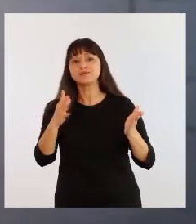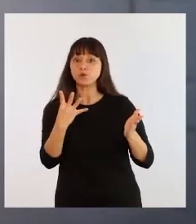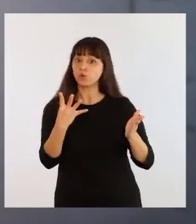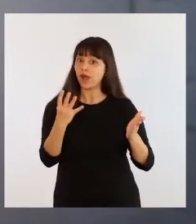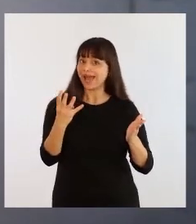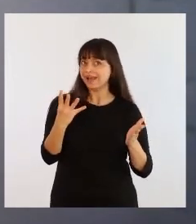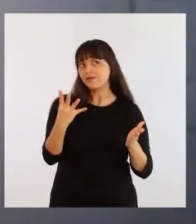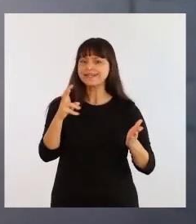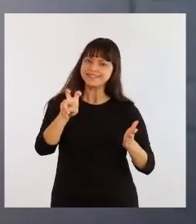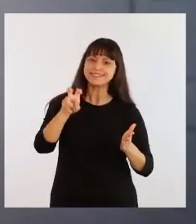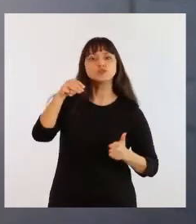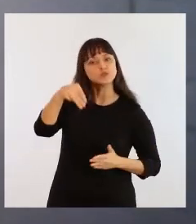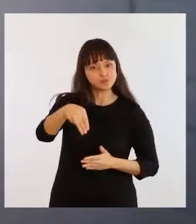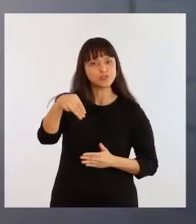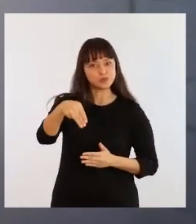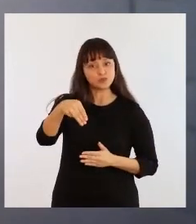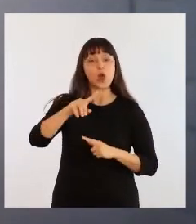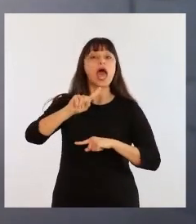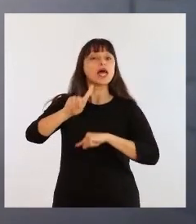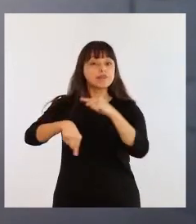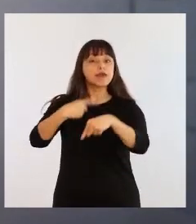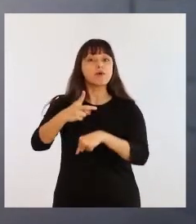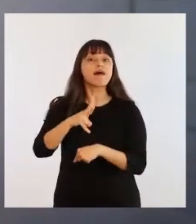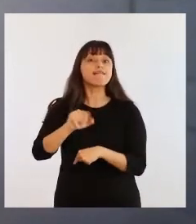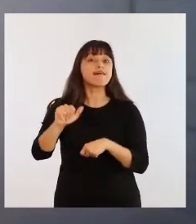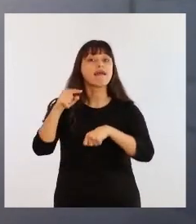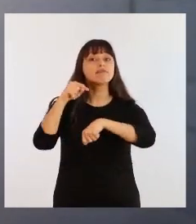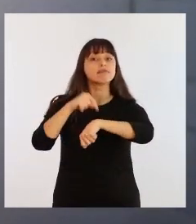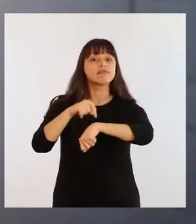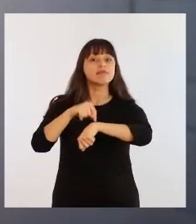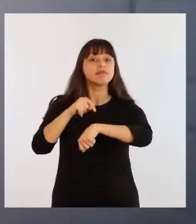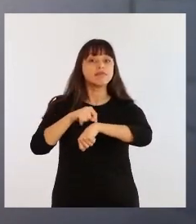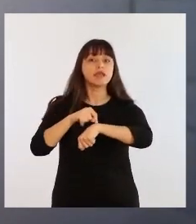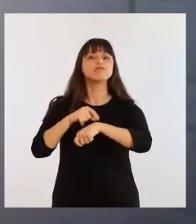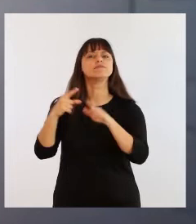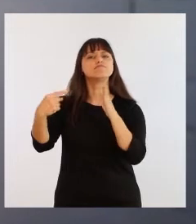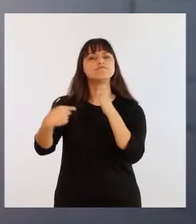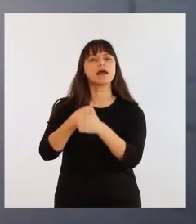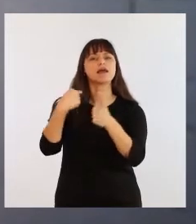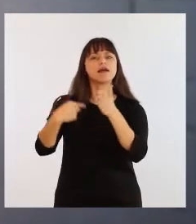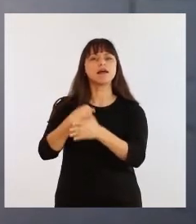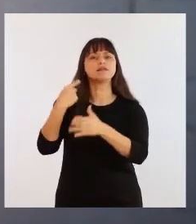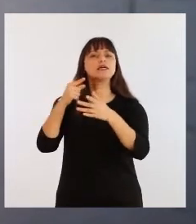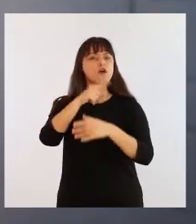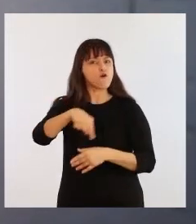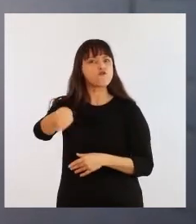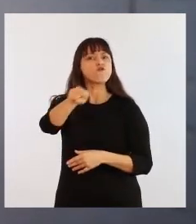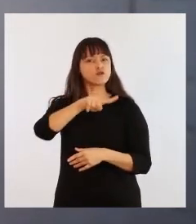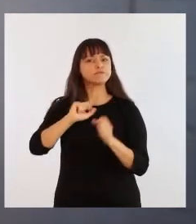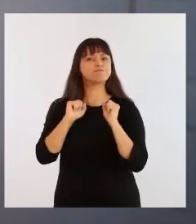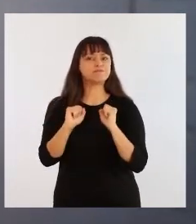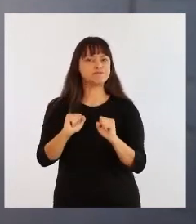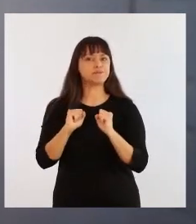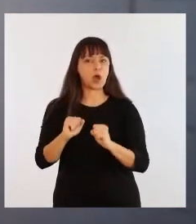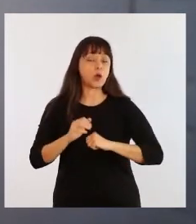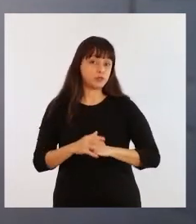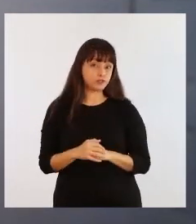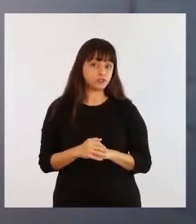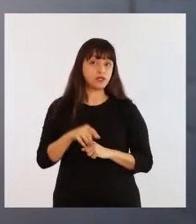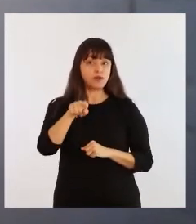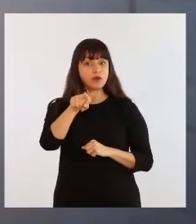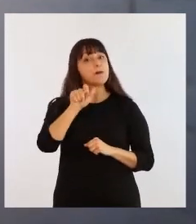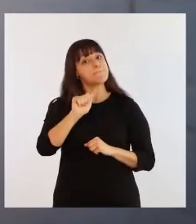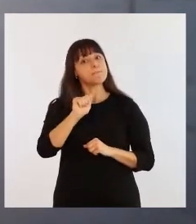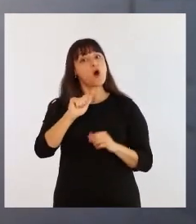45 minutos e depois a gente vai ter um tempo para interação com vocês. Vocês podem